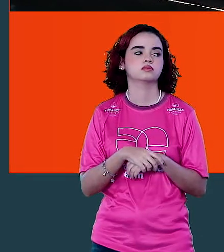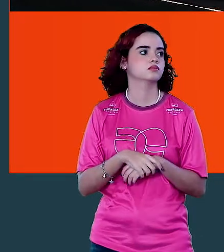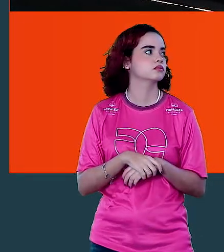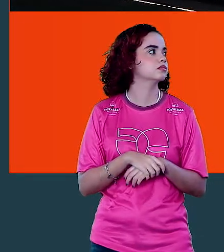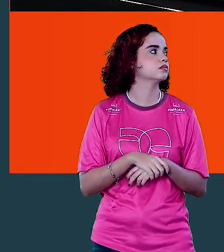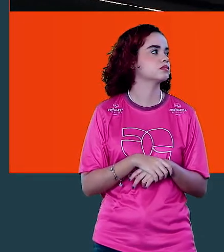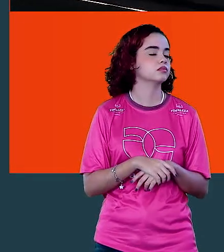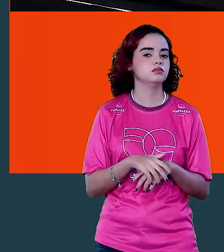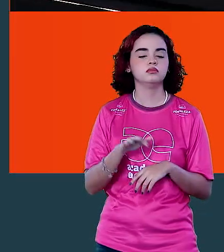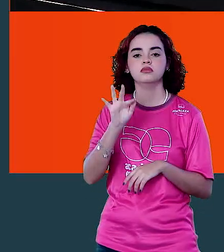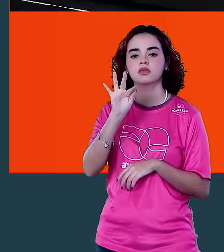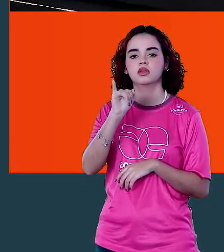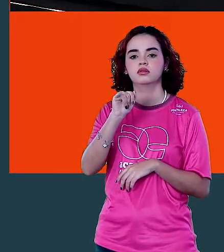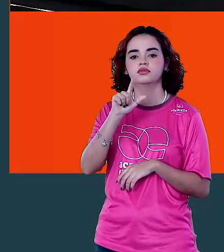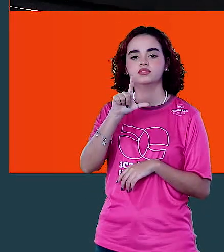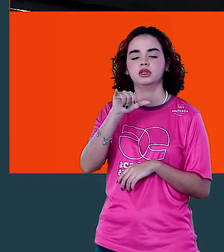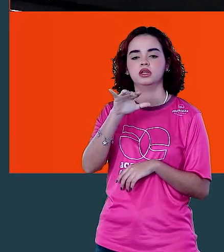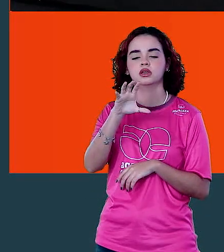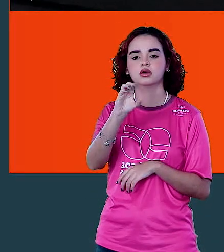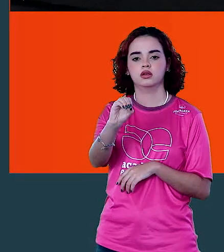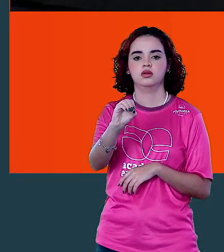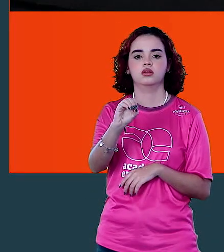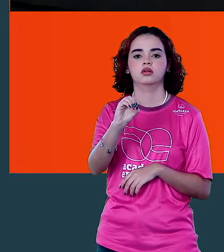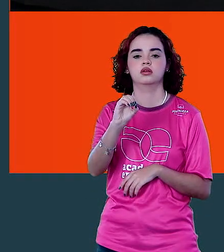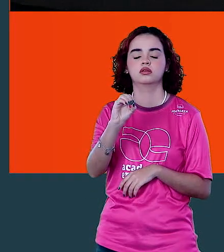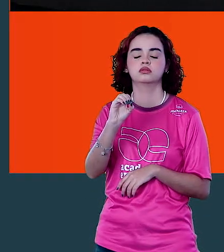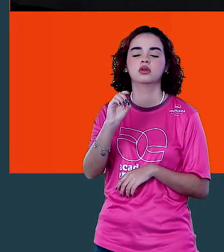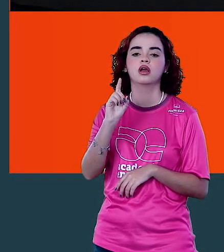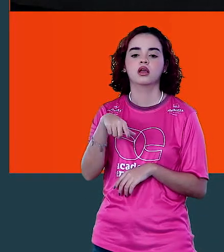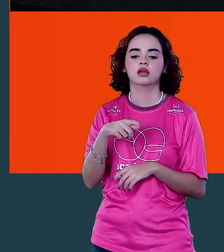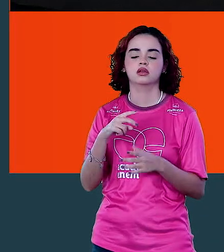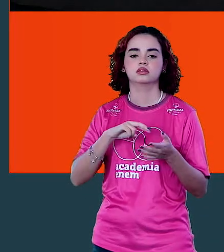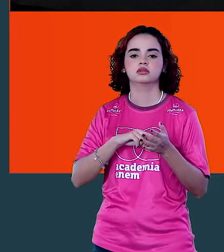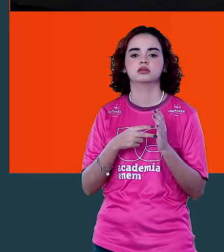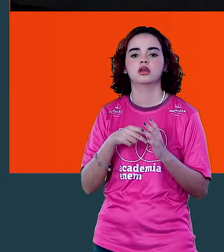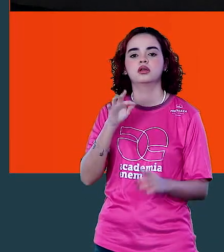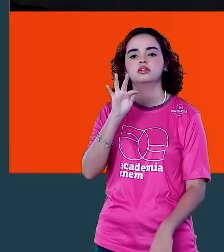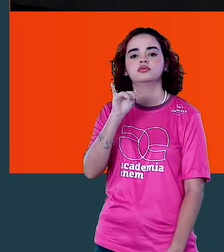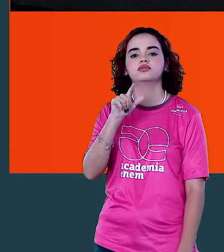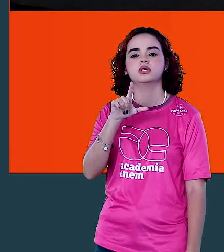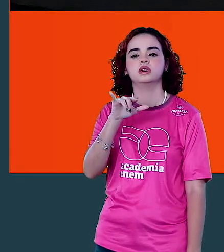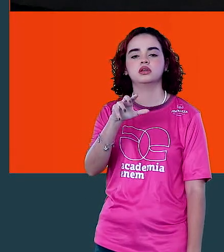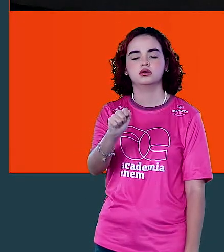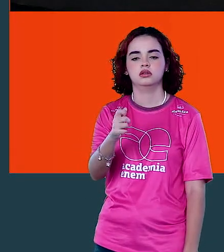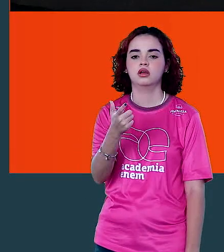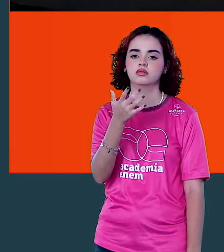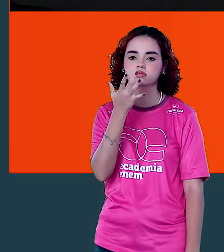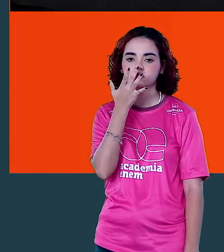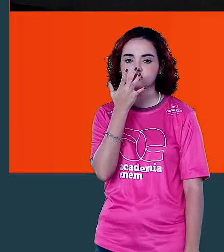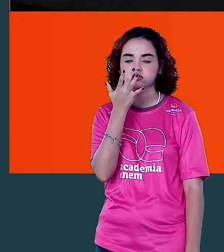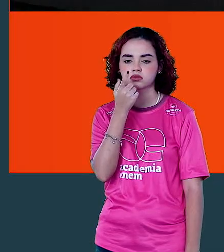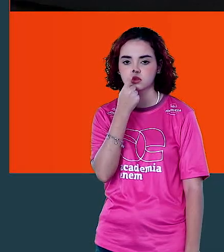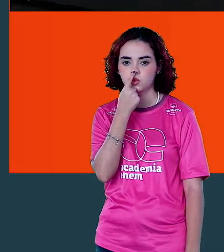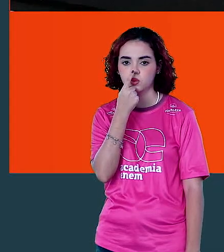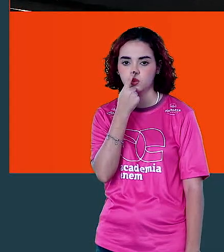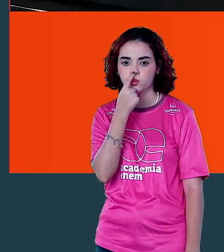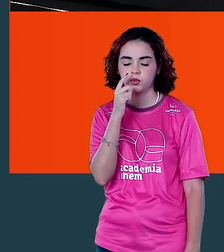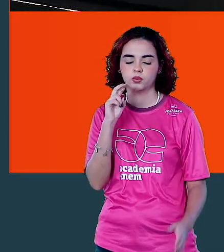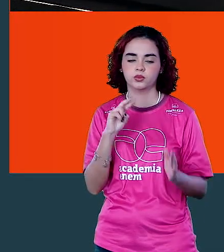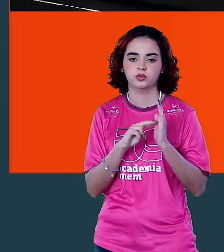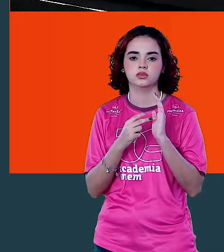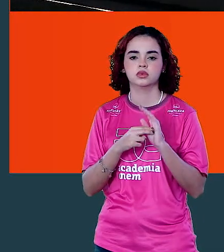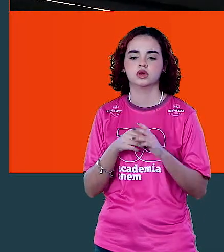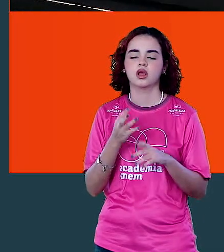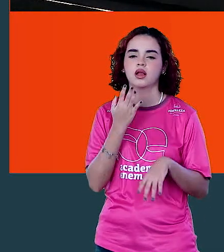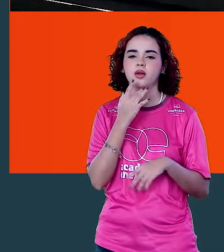Fílico, galera, vem de filia, afinidade. Então vamos lá para o nome, ó. Até coloquei cores diferentes para a gente